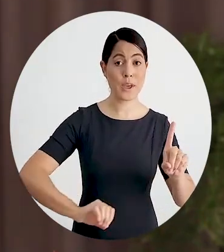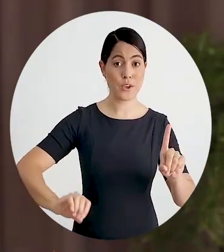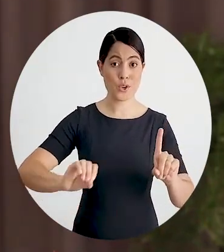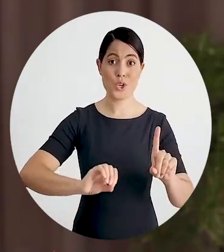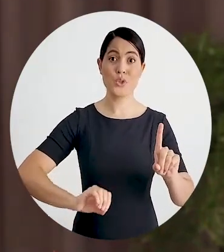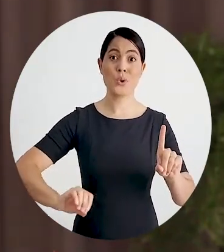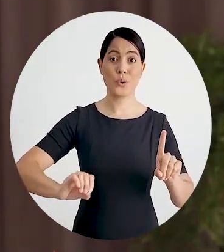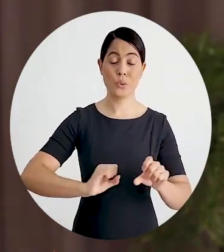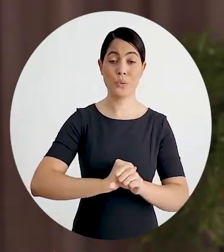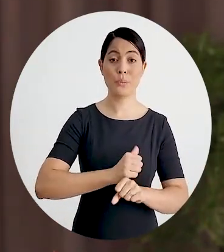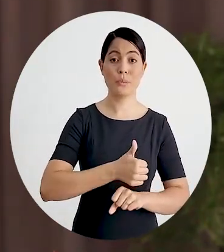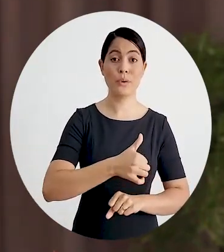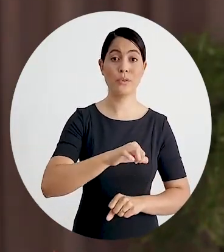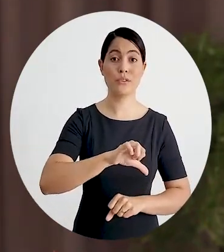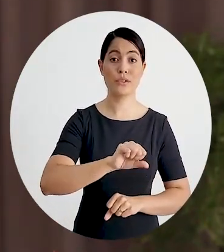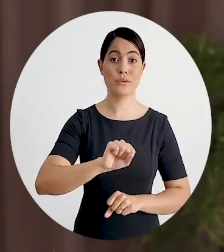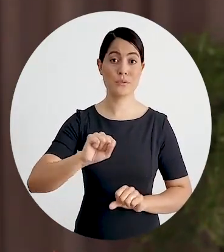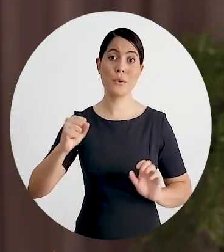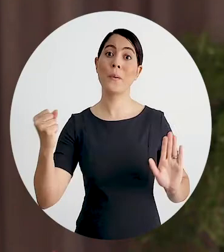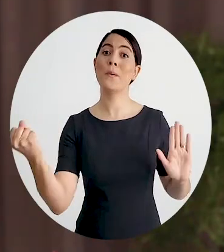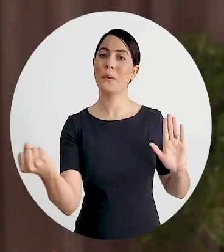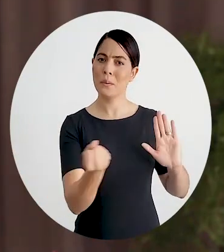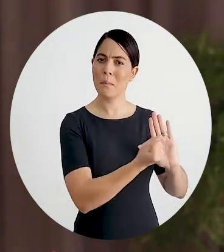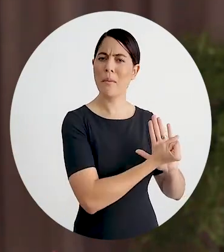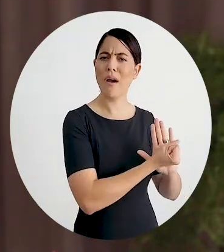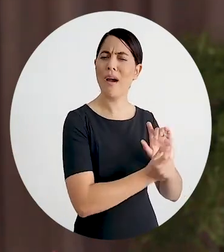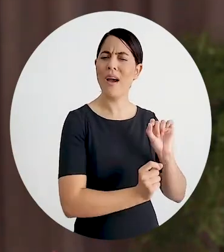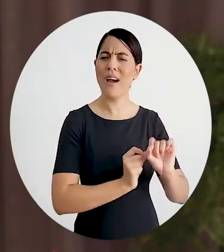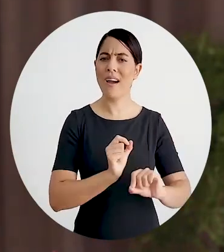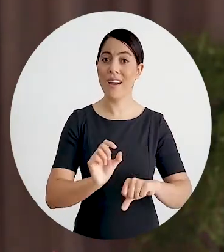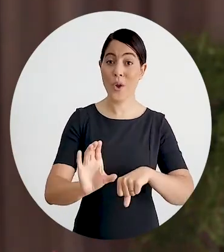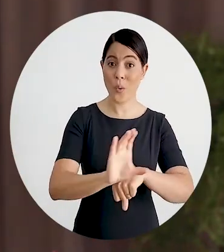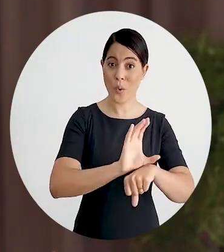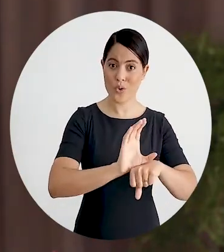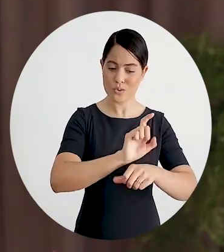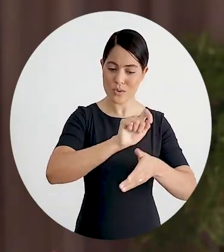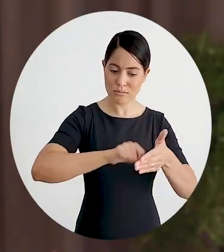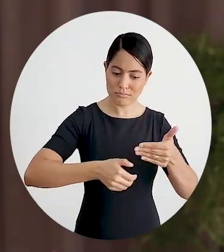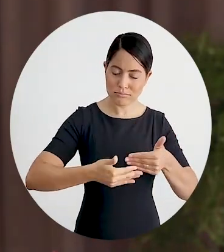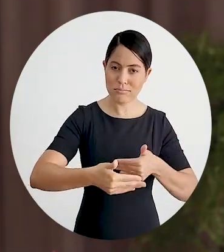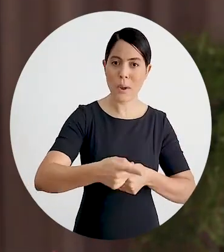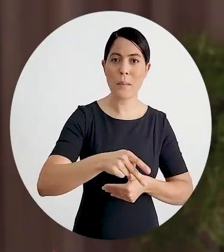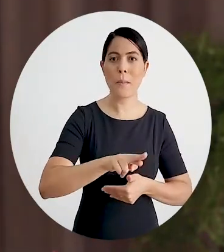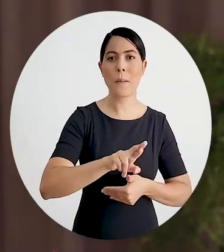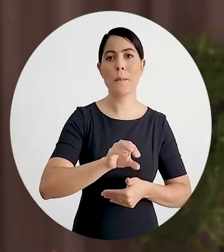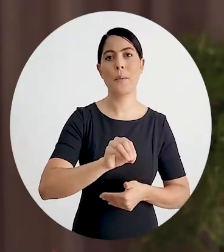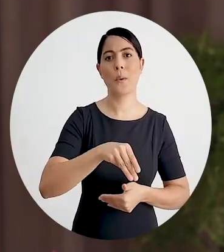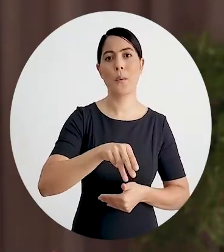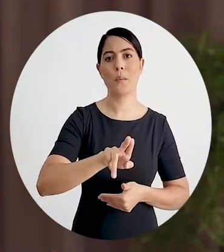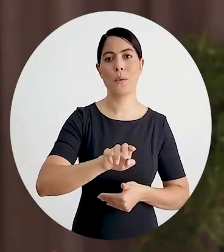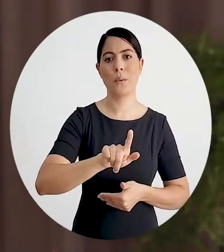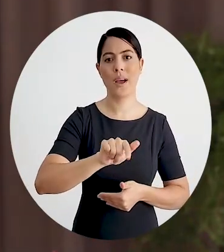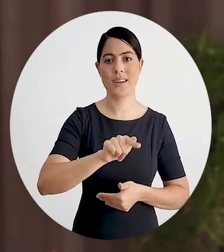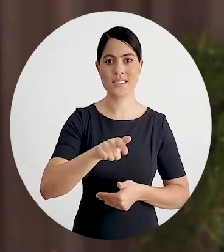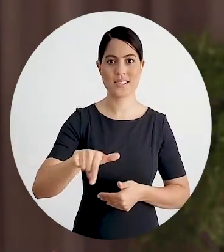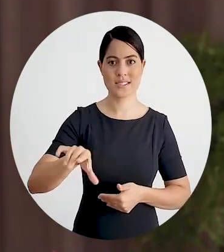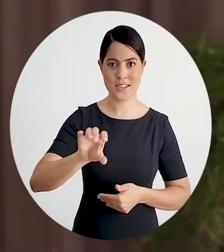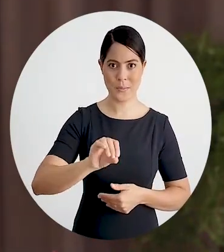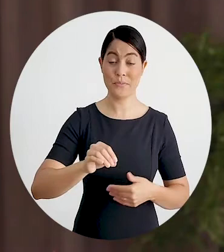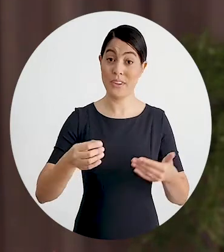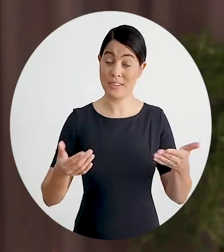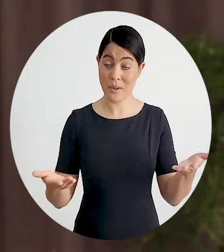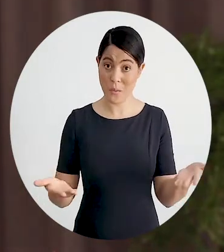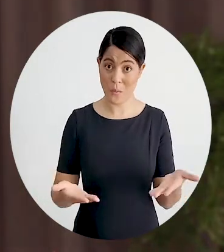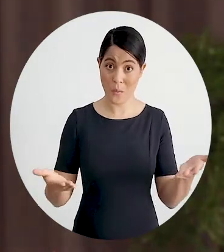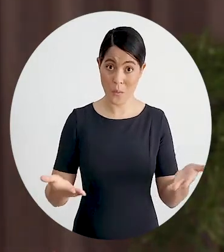de 1988, a data de comemoração da promulgação da Carta Magna. Marcos Vinícius